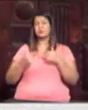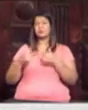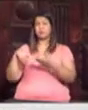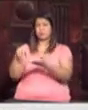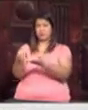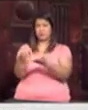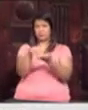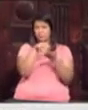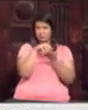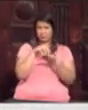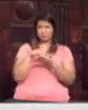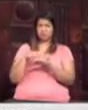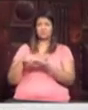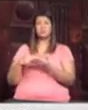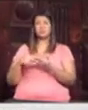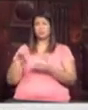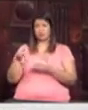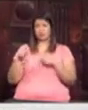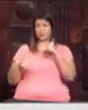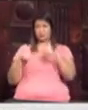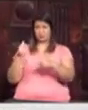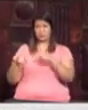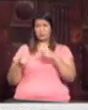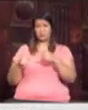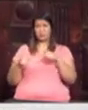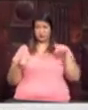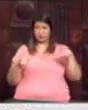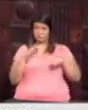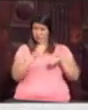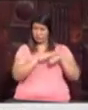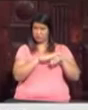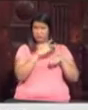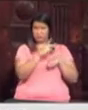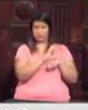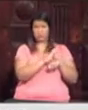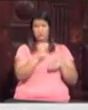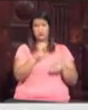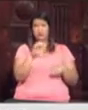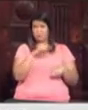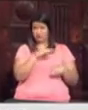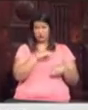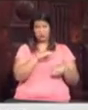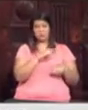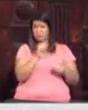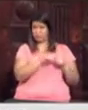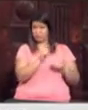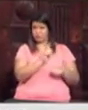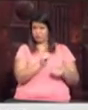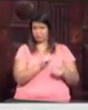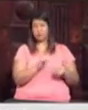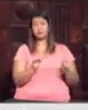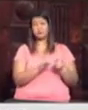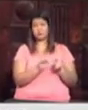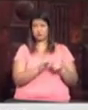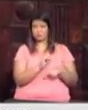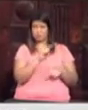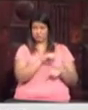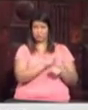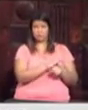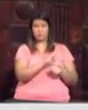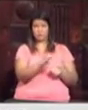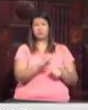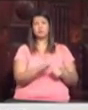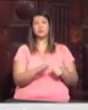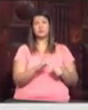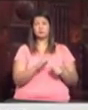fazem o trabalho que o Estado deveria fazer e não faz, e que o Estado supostamente subsidia